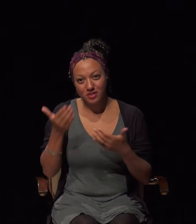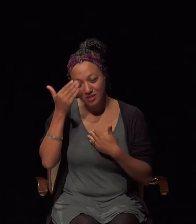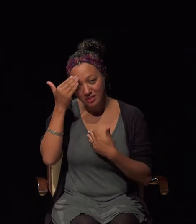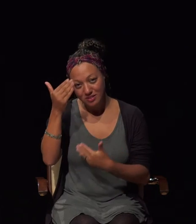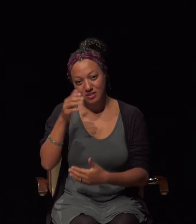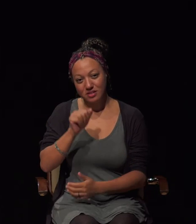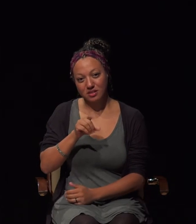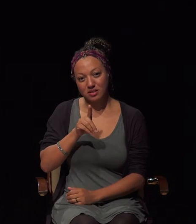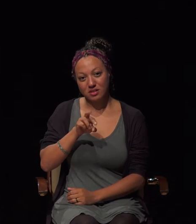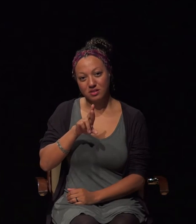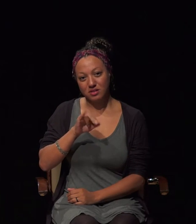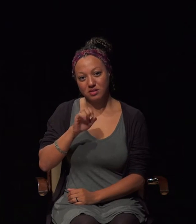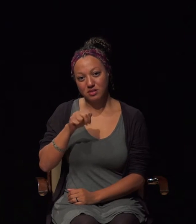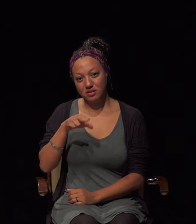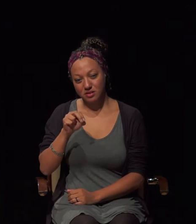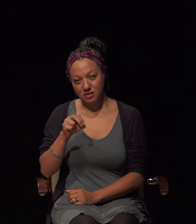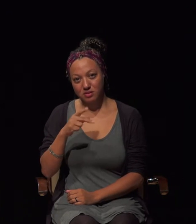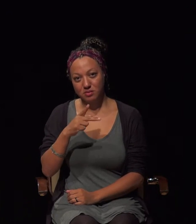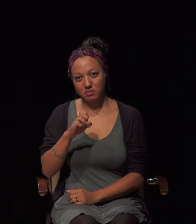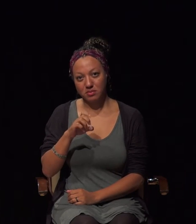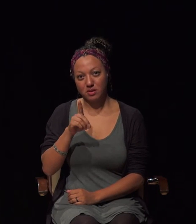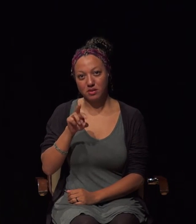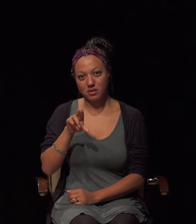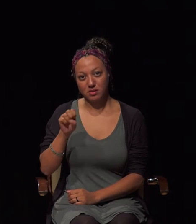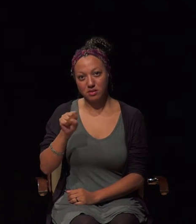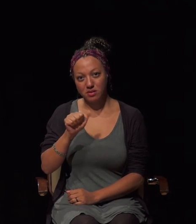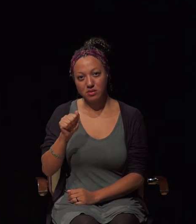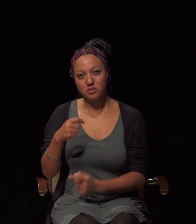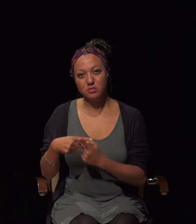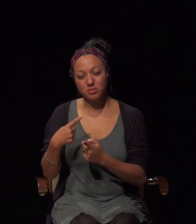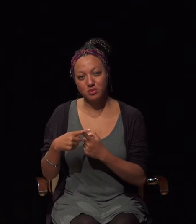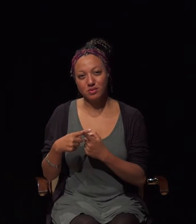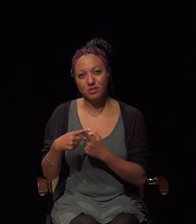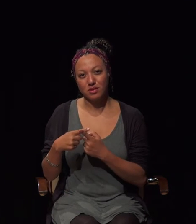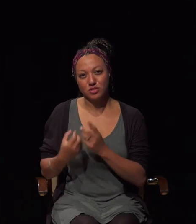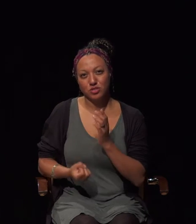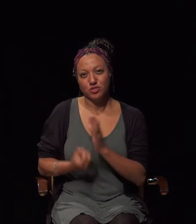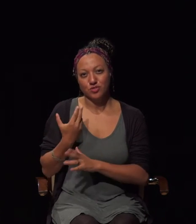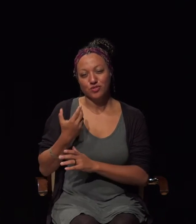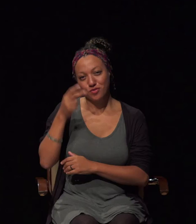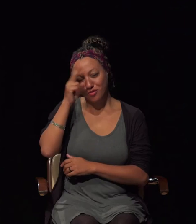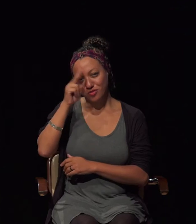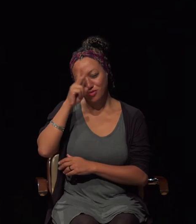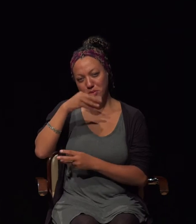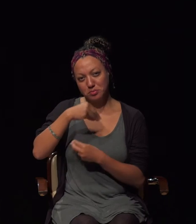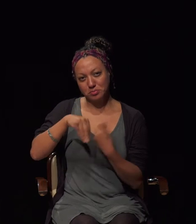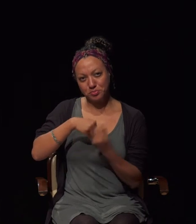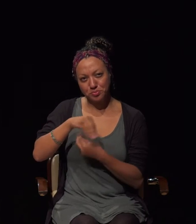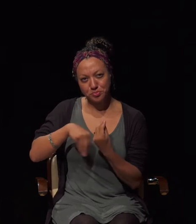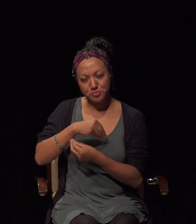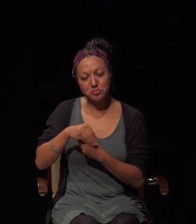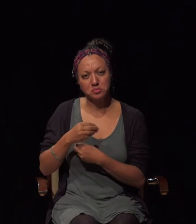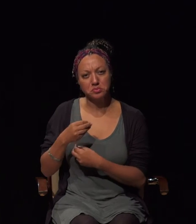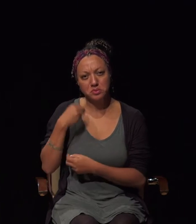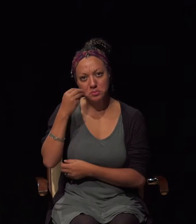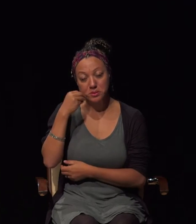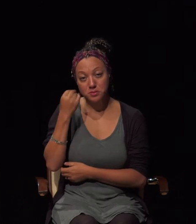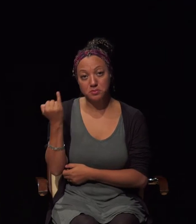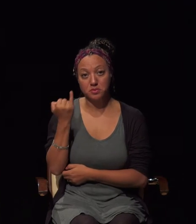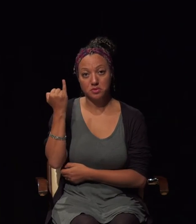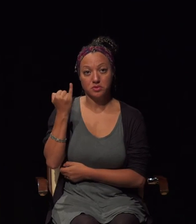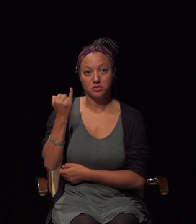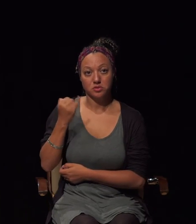o Adriano Pedrosa pela oportunidade também por nós termos feito junto histórias mestiças que foi uma experiência tão importante para mim